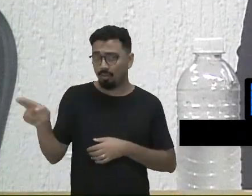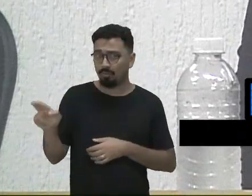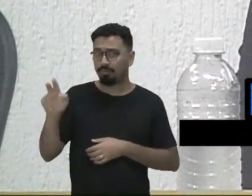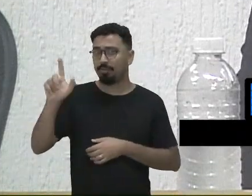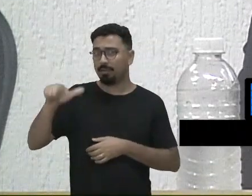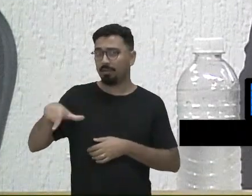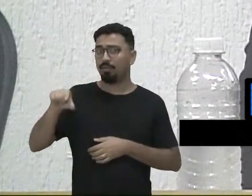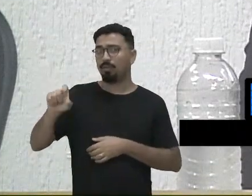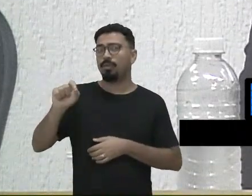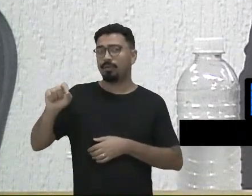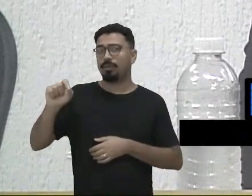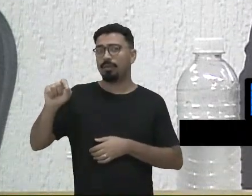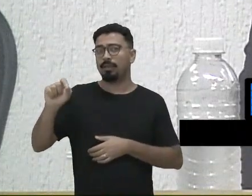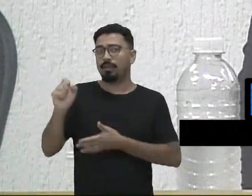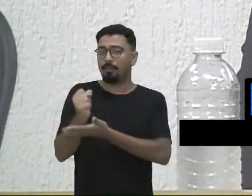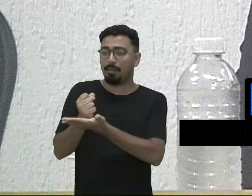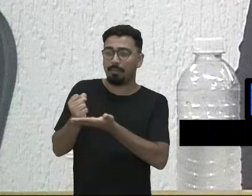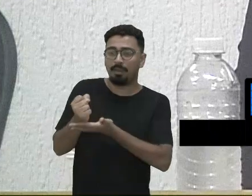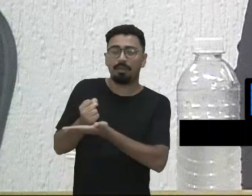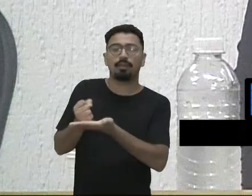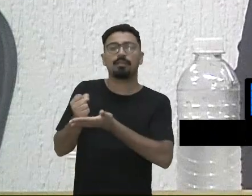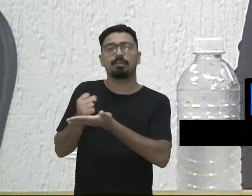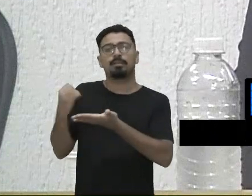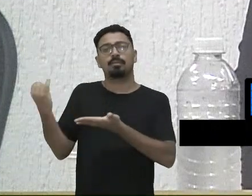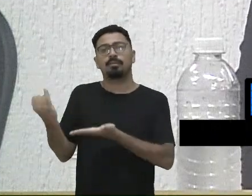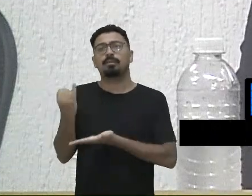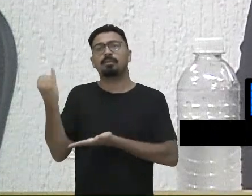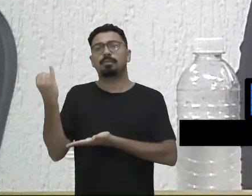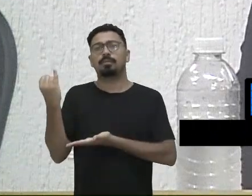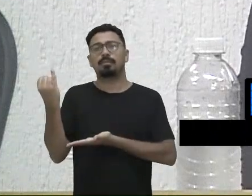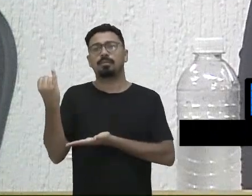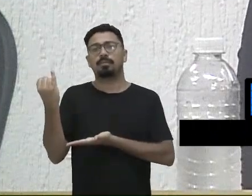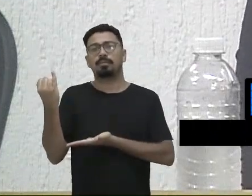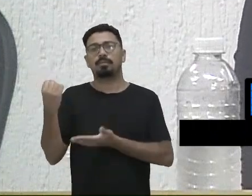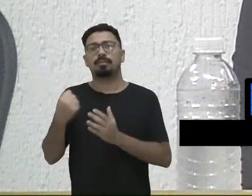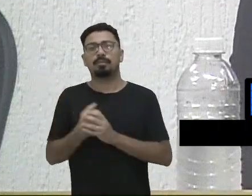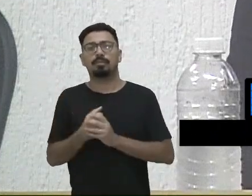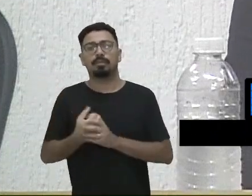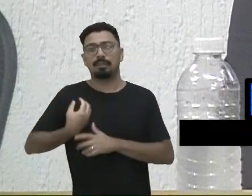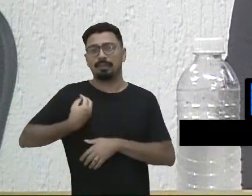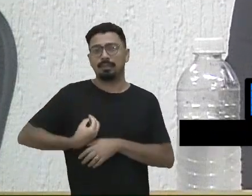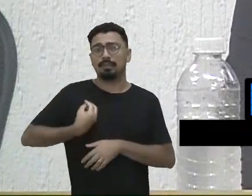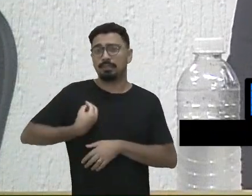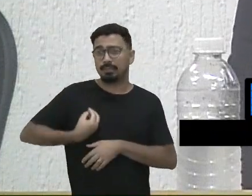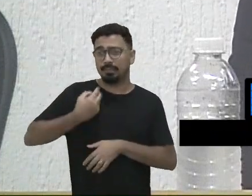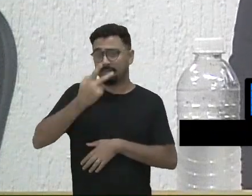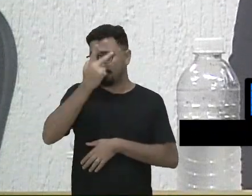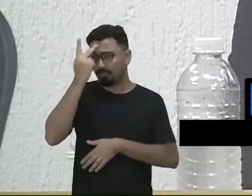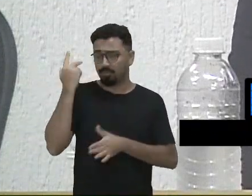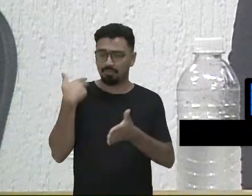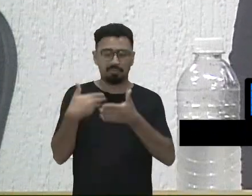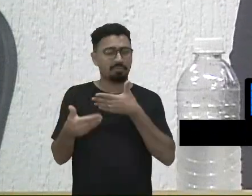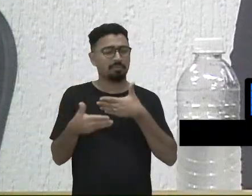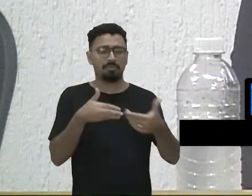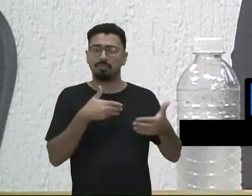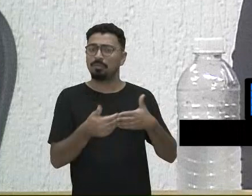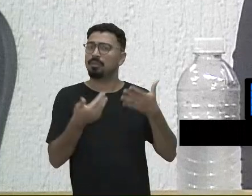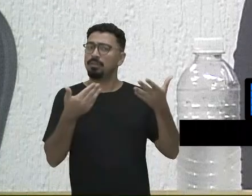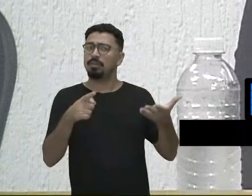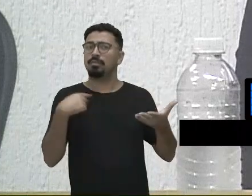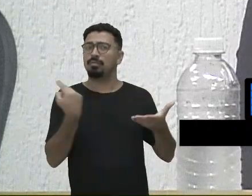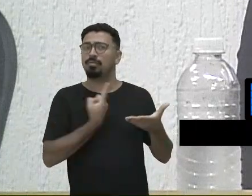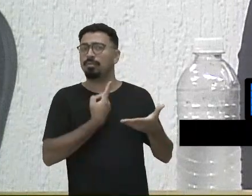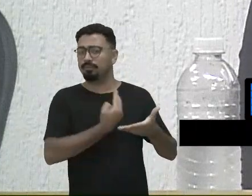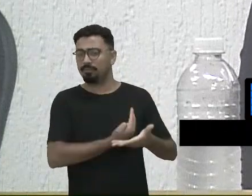dos princípios fundamentais mais pertinentes na existência de qualquer ser humano. Nós recebemos